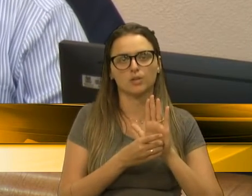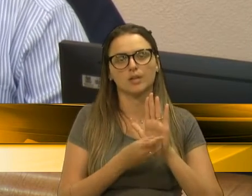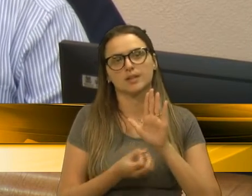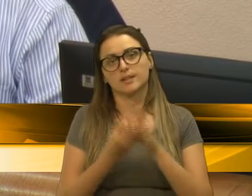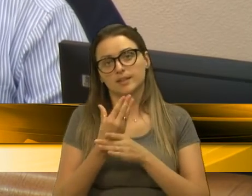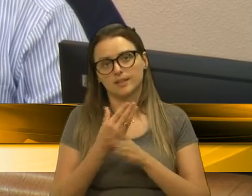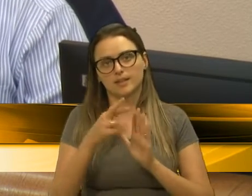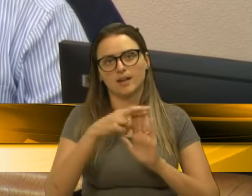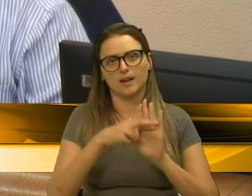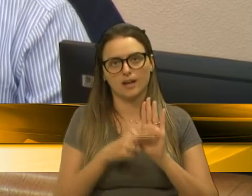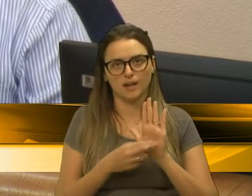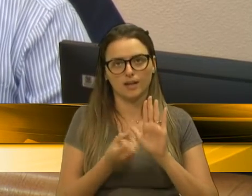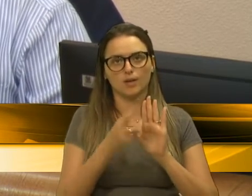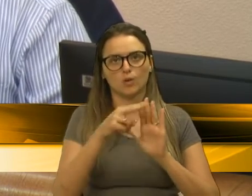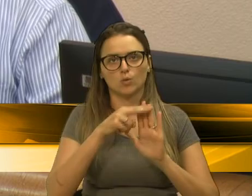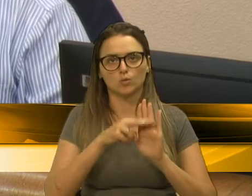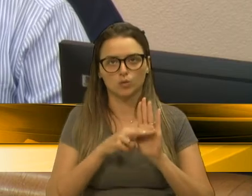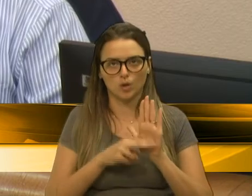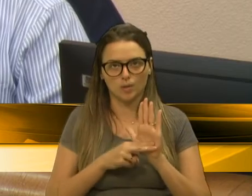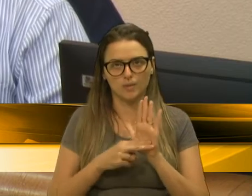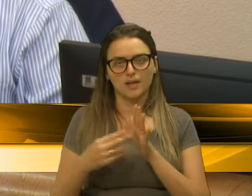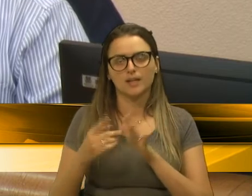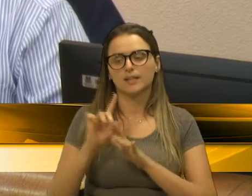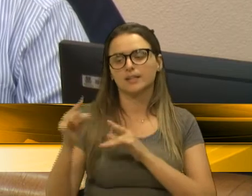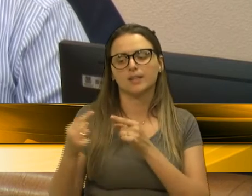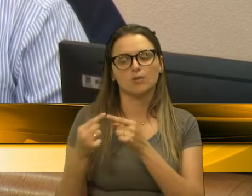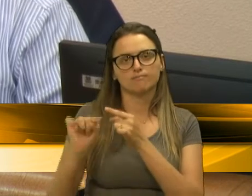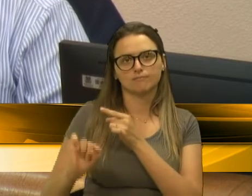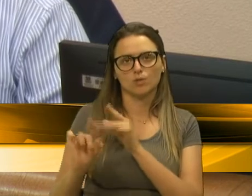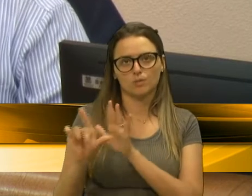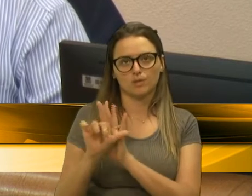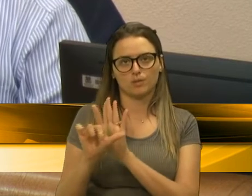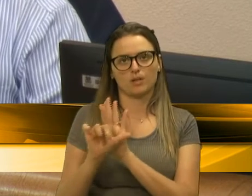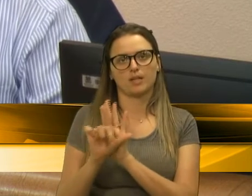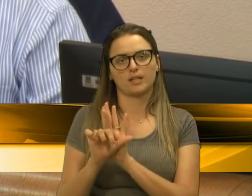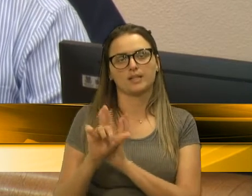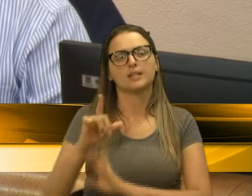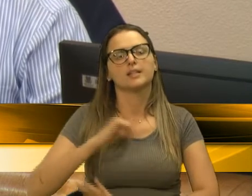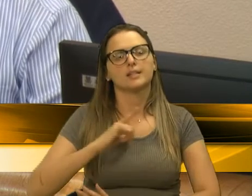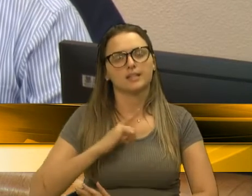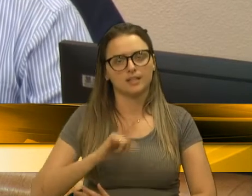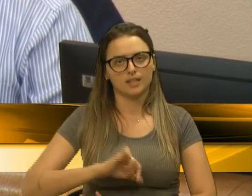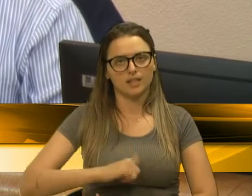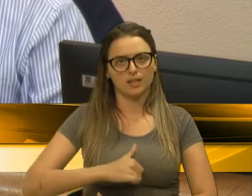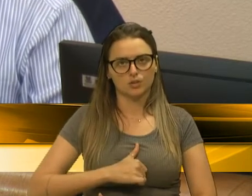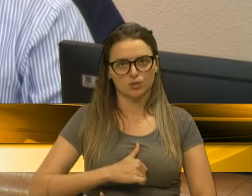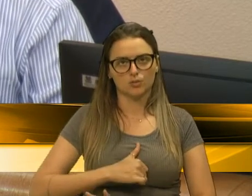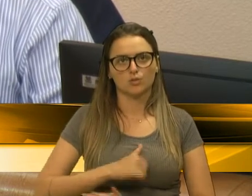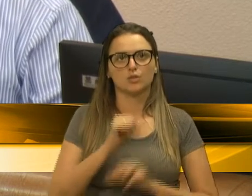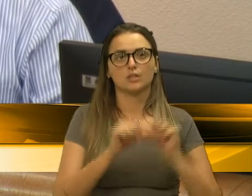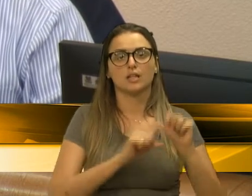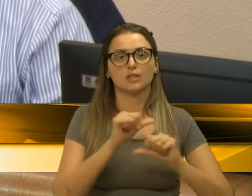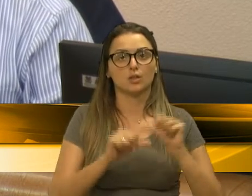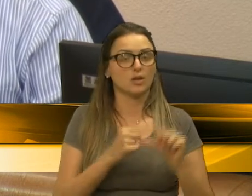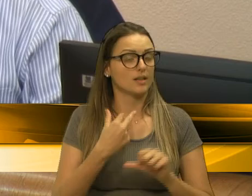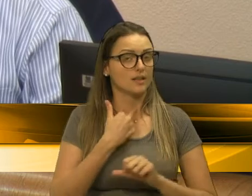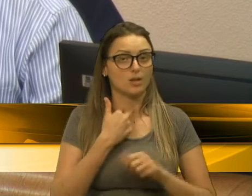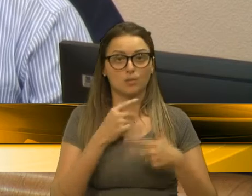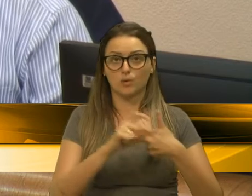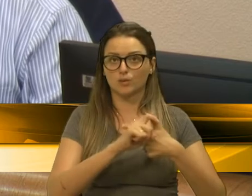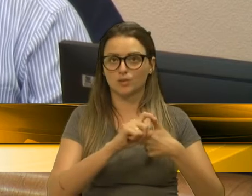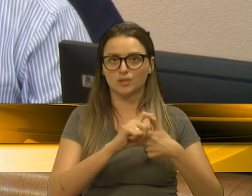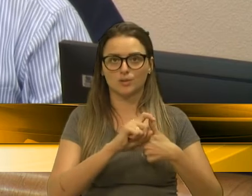regulamentadores para a execução de lei, o qual encontra seus limites no próprio ato legislativo editado, não podendo o Poder